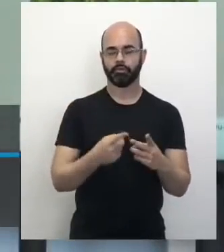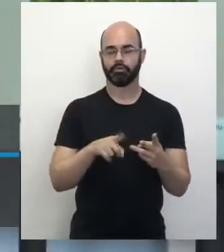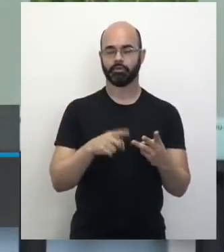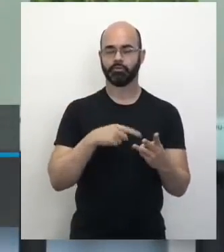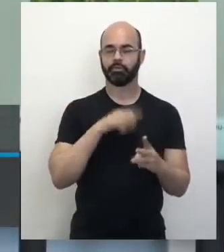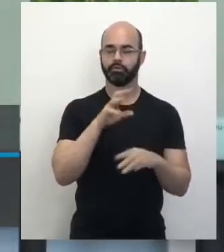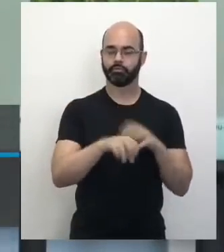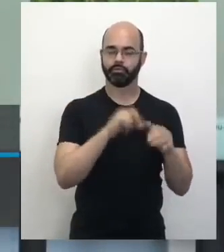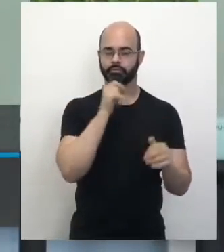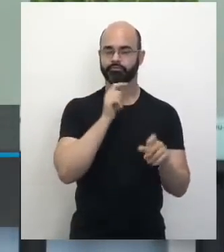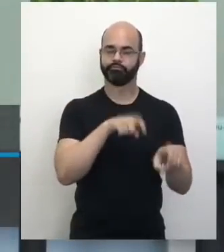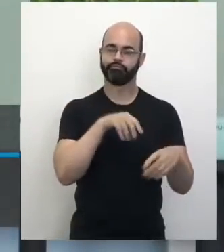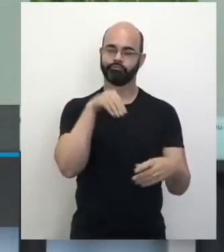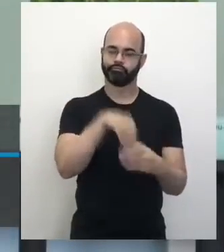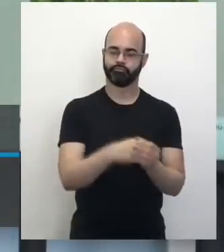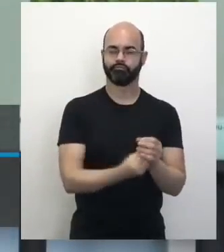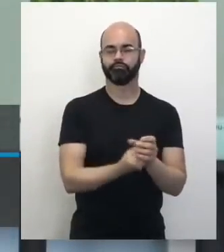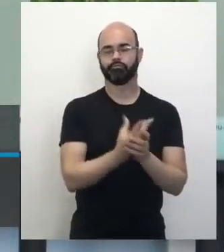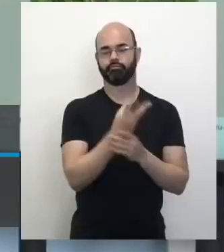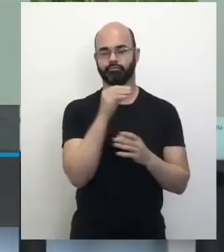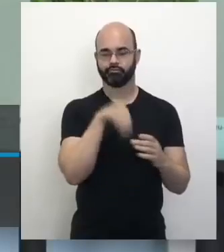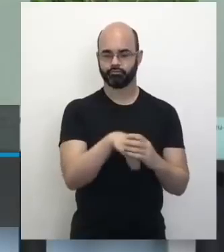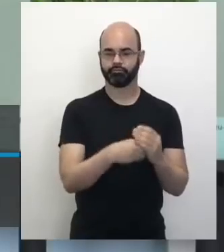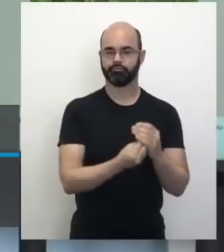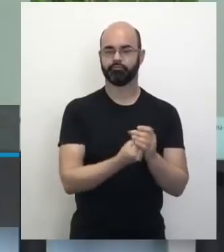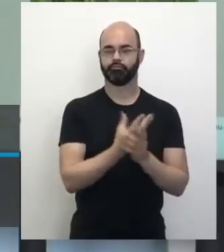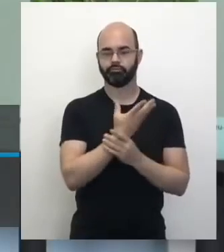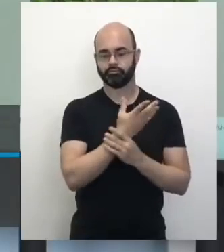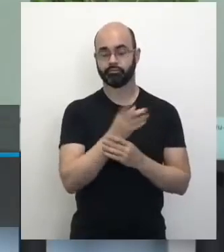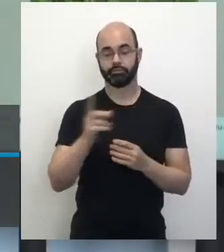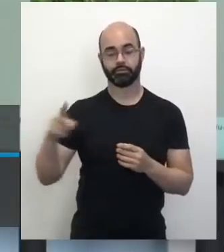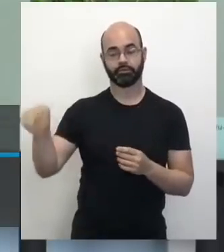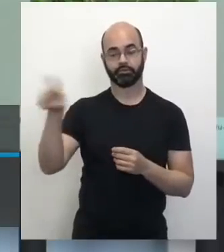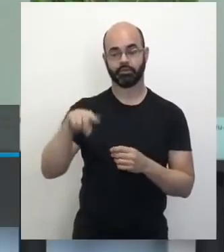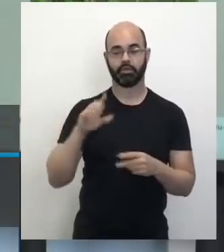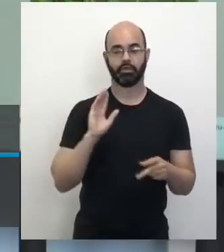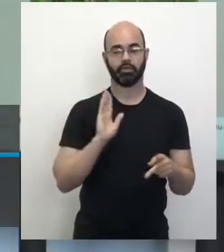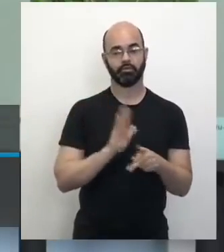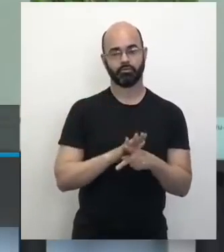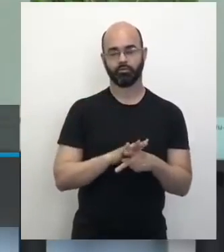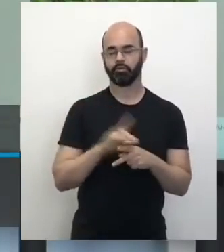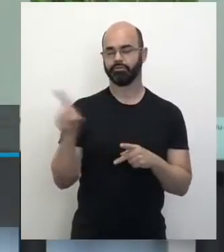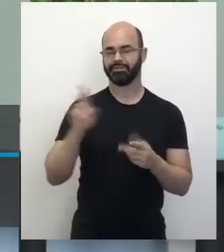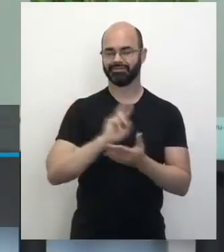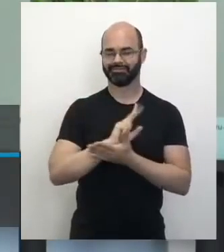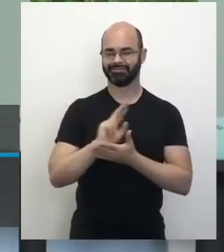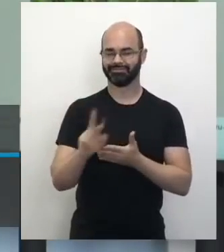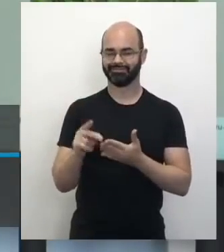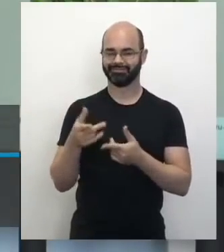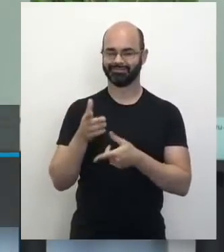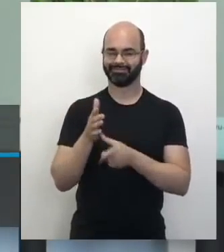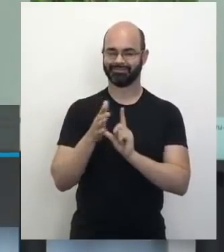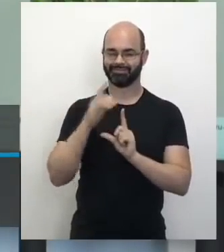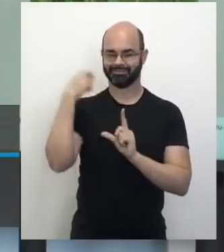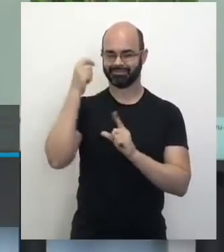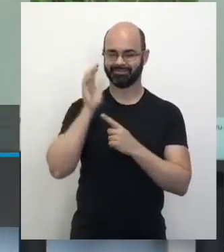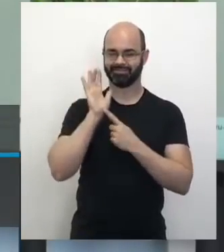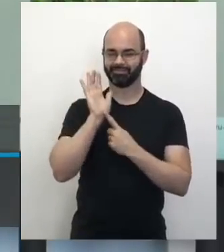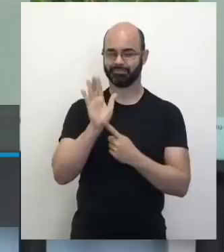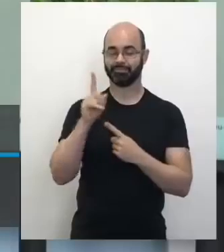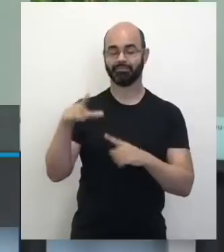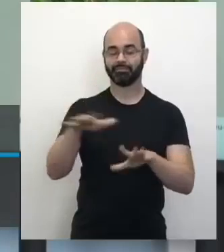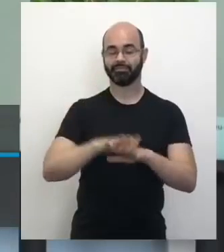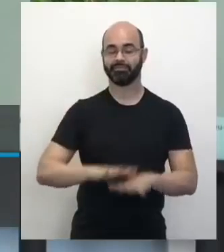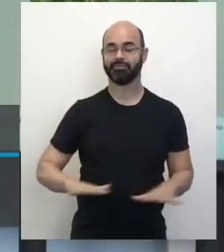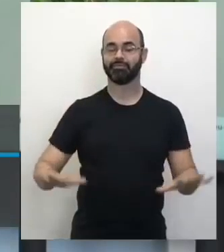né, plantarem, né, então eles fazem lá diversas plantações, como foi mostrada no vídeo, né, então eles têm que ter